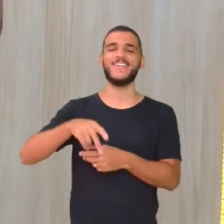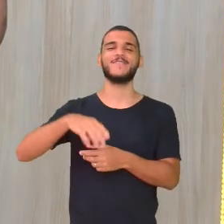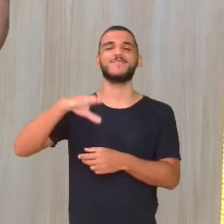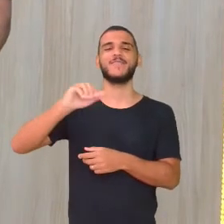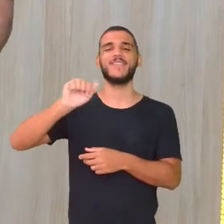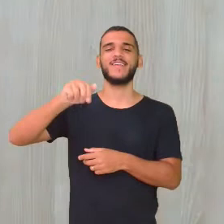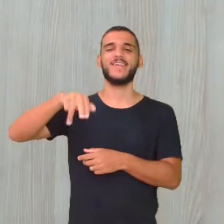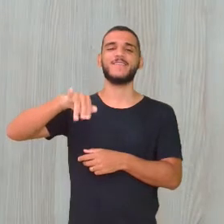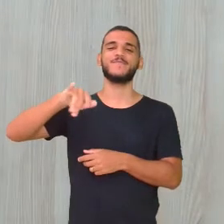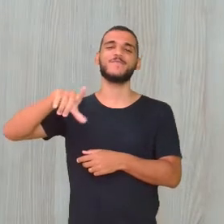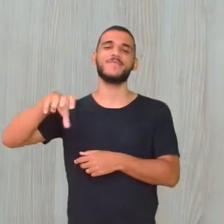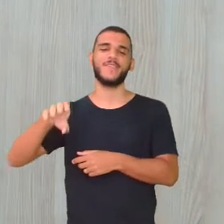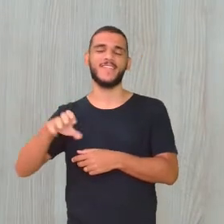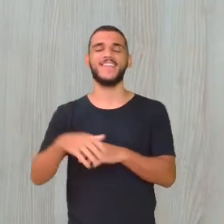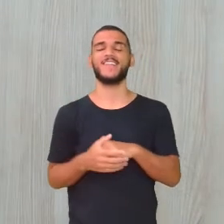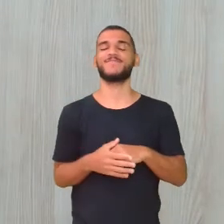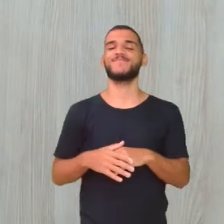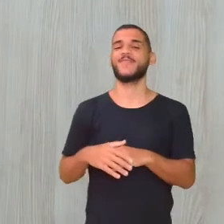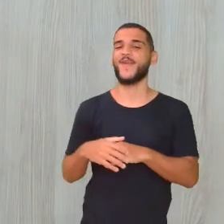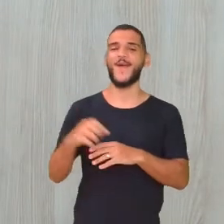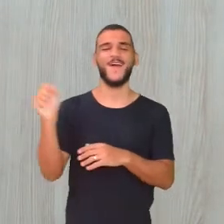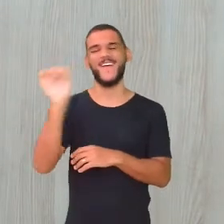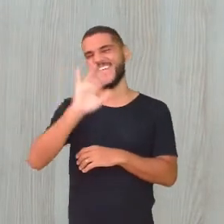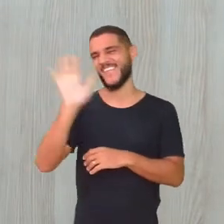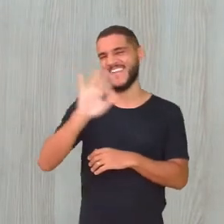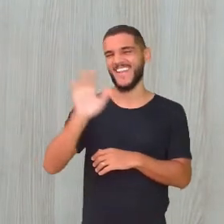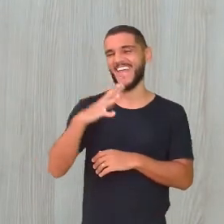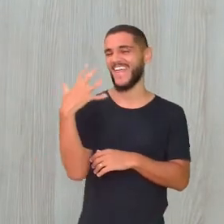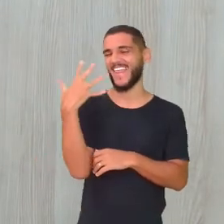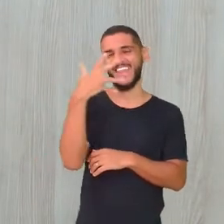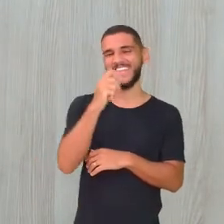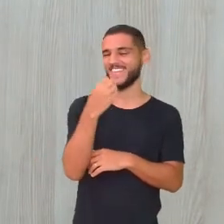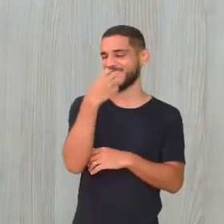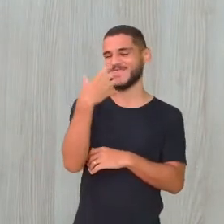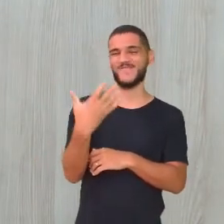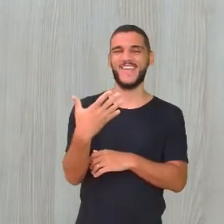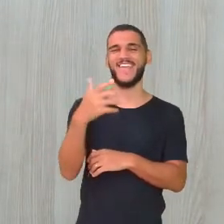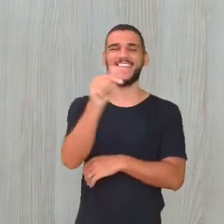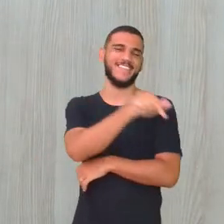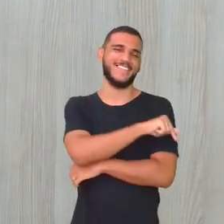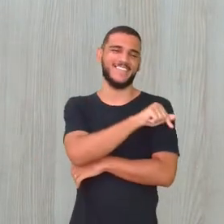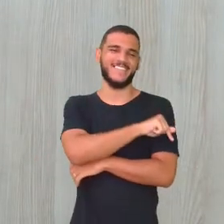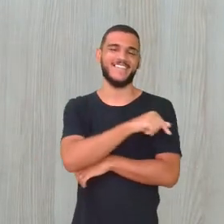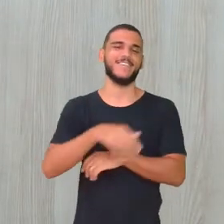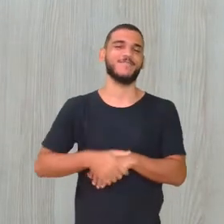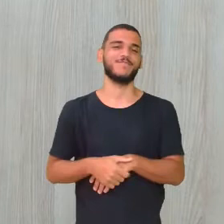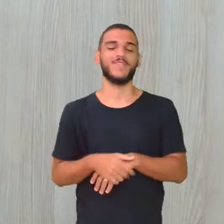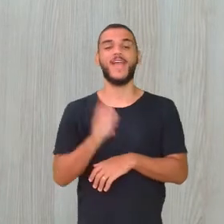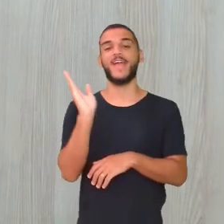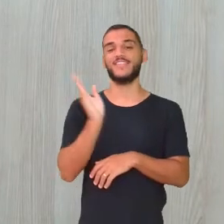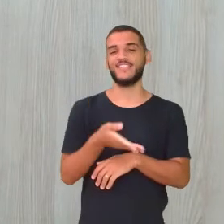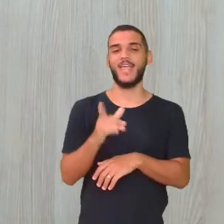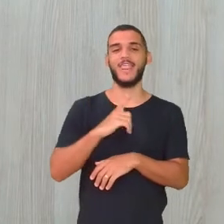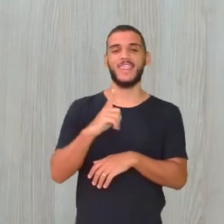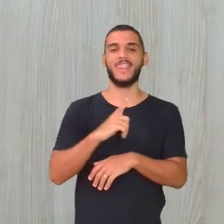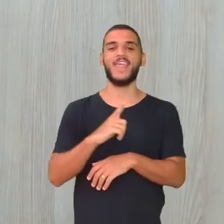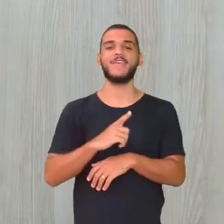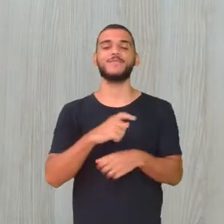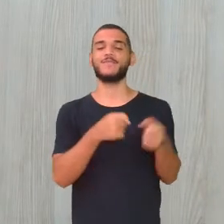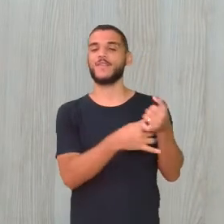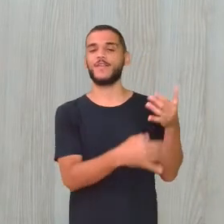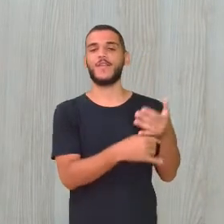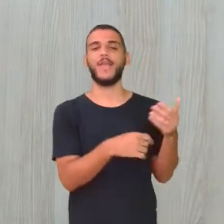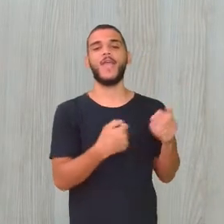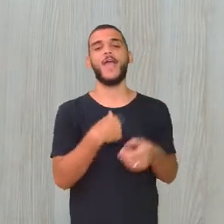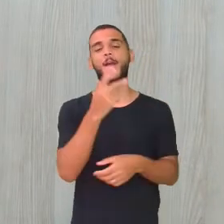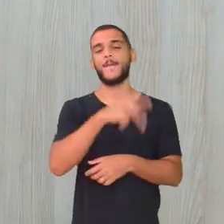dar um oi para ela? Olá, lindezas, tudo bem? Sétimo ano. Já estou aqui no chat. Eu